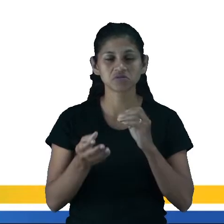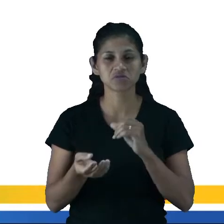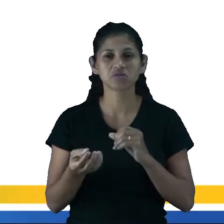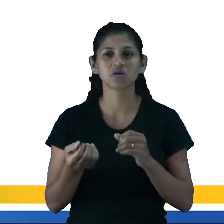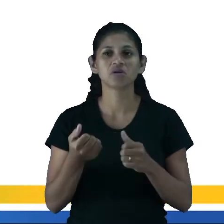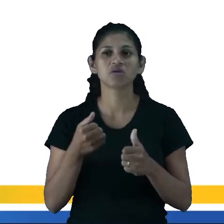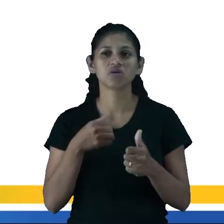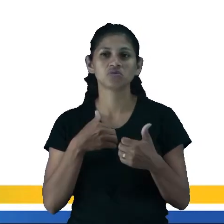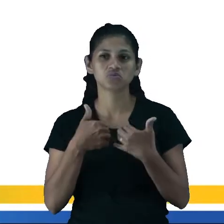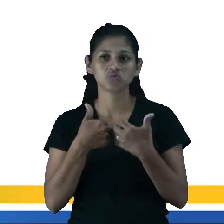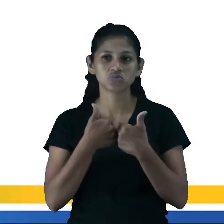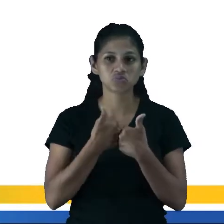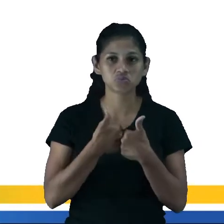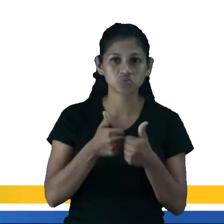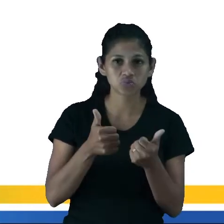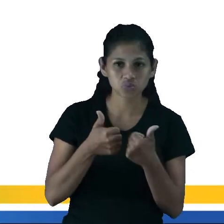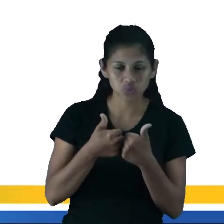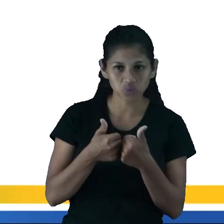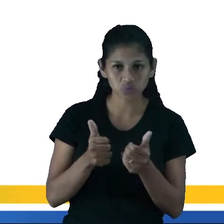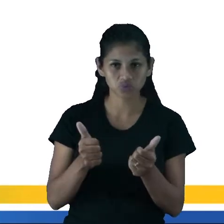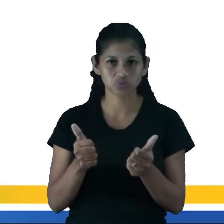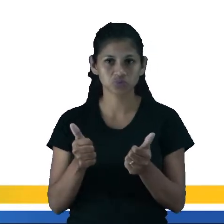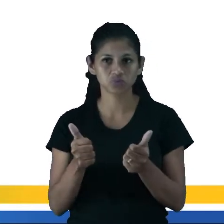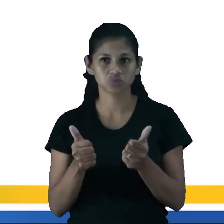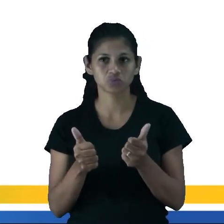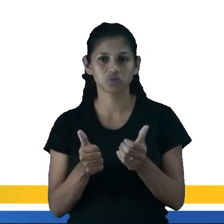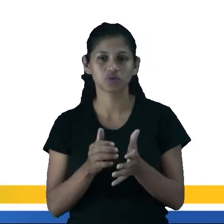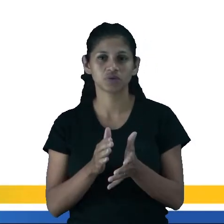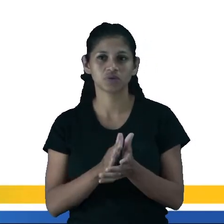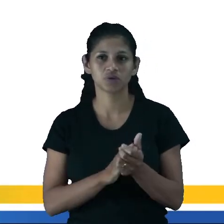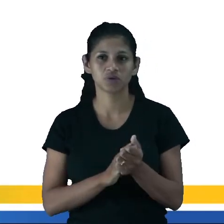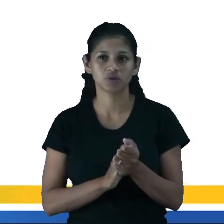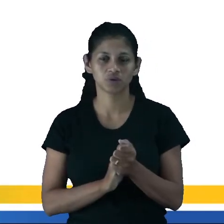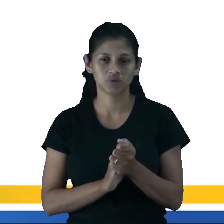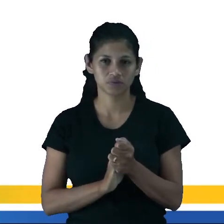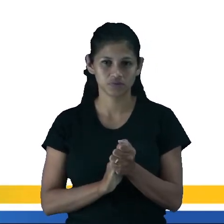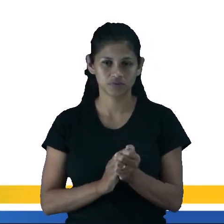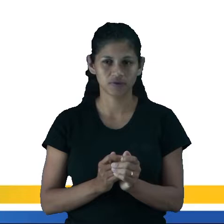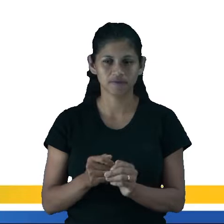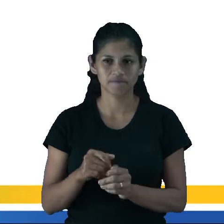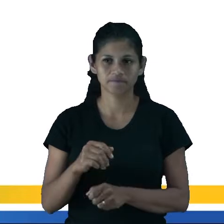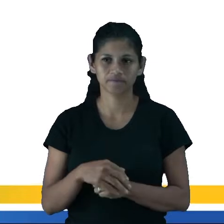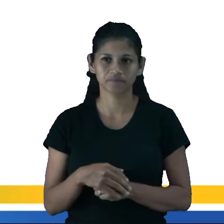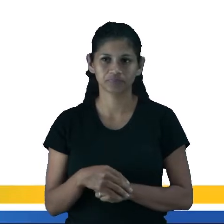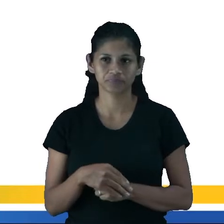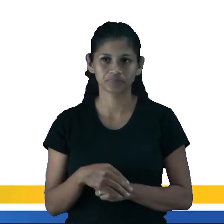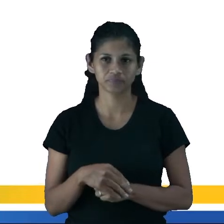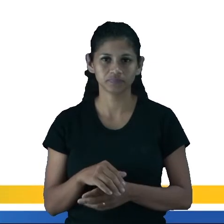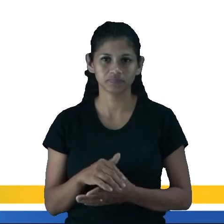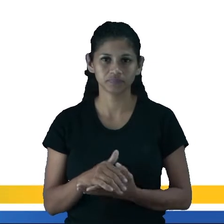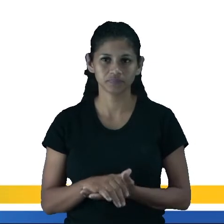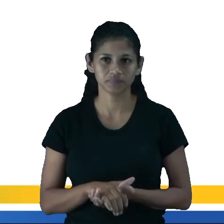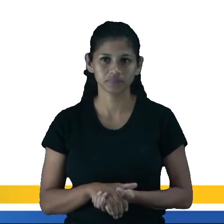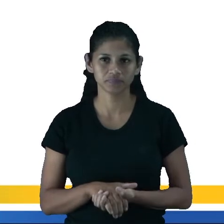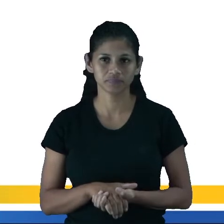transporte coletivo, que são os ônibus. A foto aí é do Marcos Vicente.